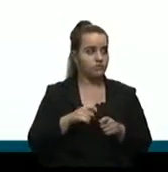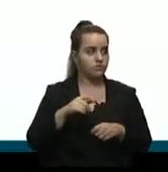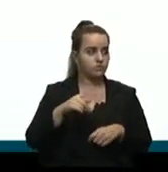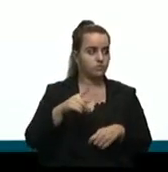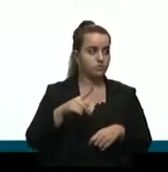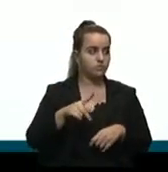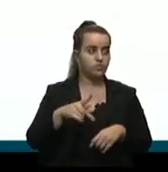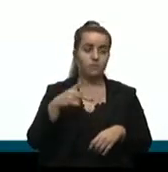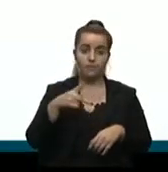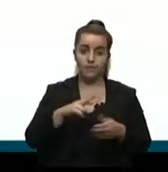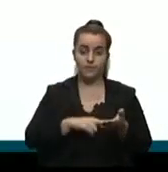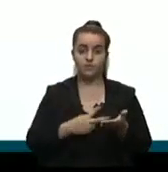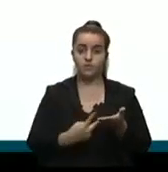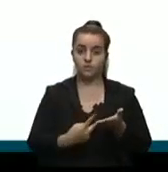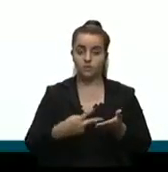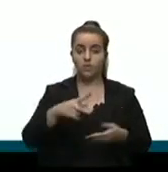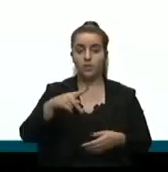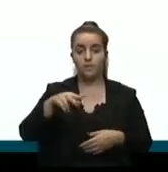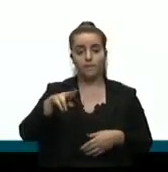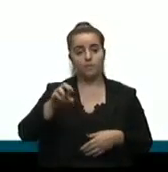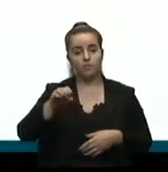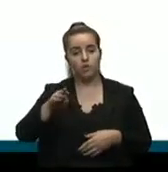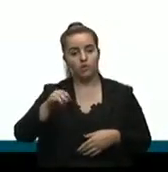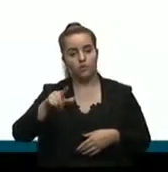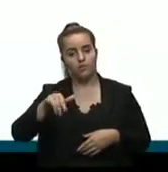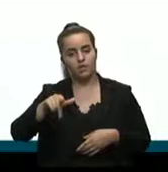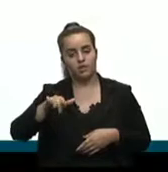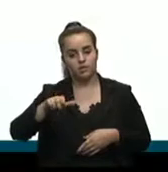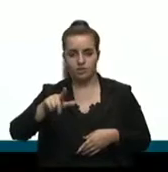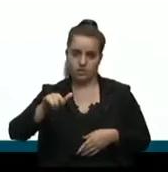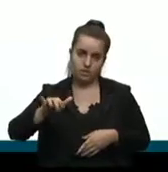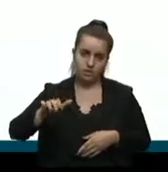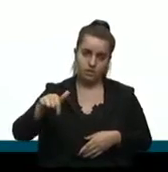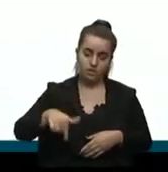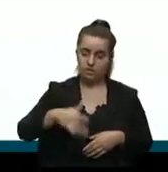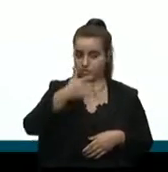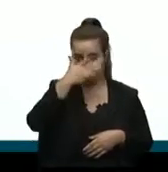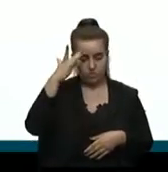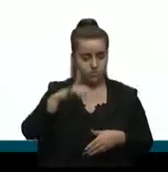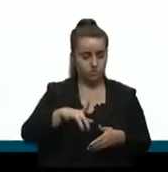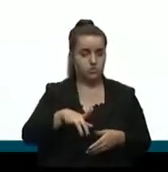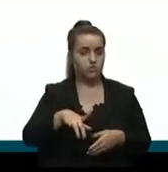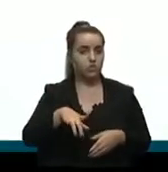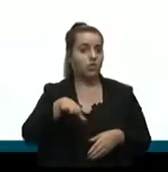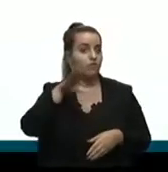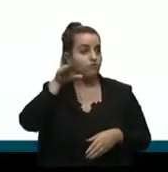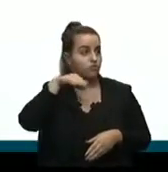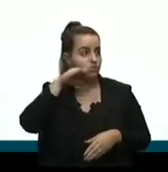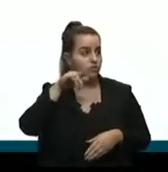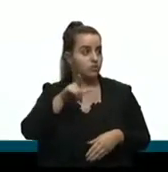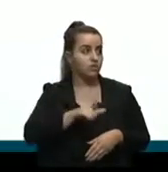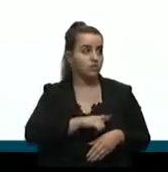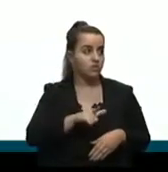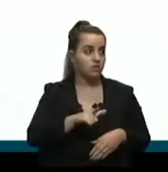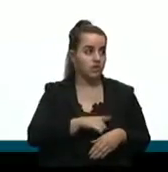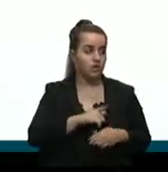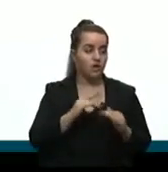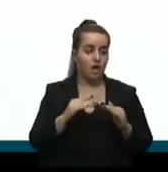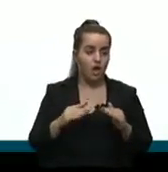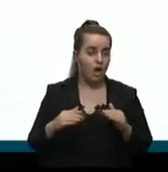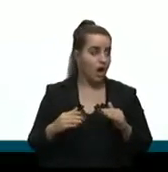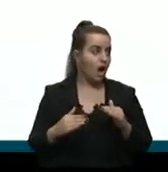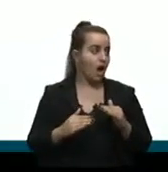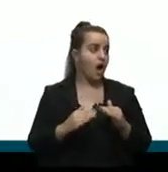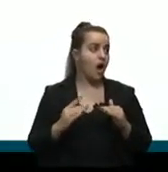se sortear um funcionário, que eu chamo aqui de X, e esse funcionário ter uma medida, então esse X é a medida, é a altura